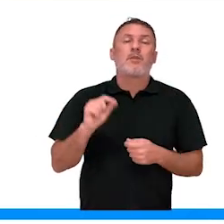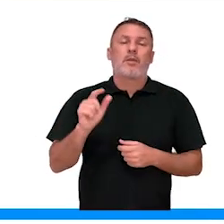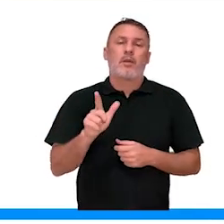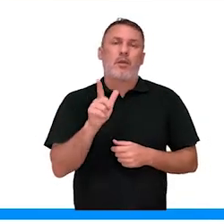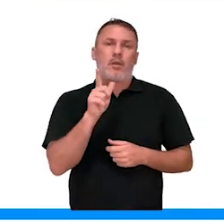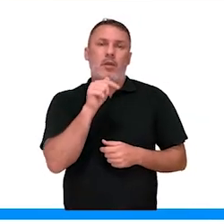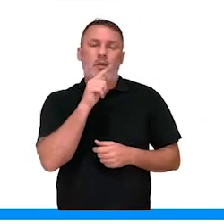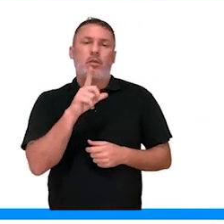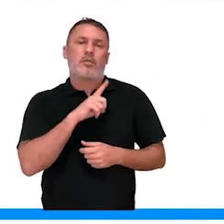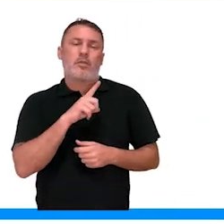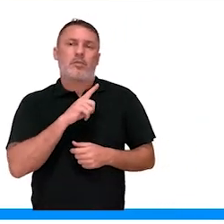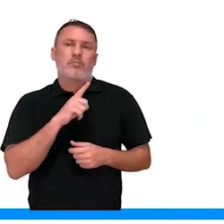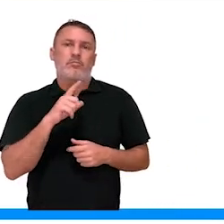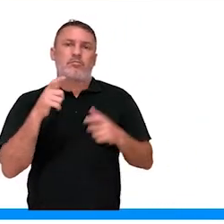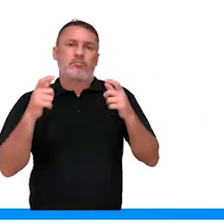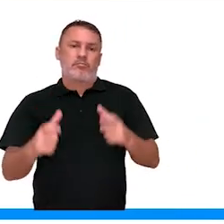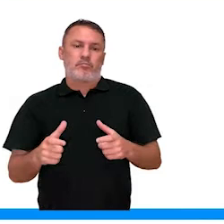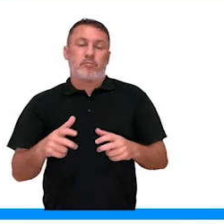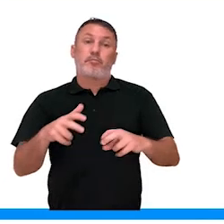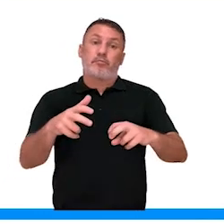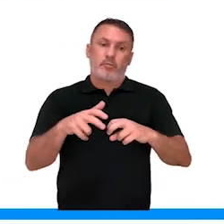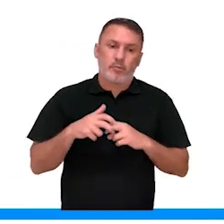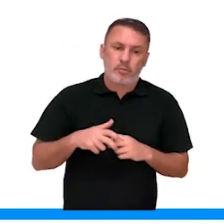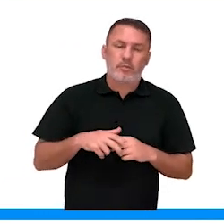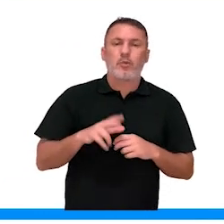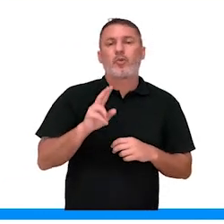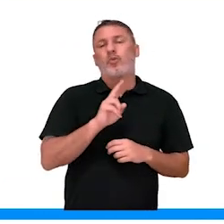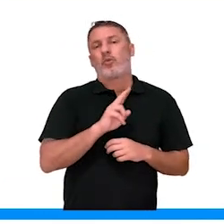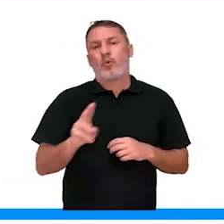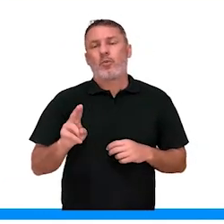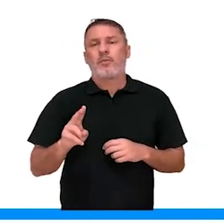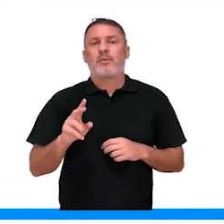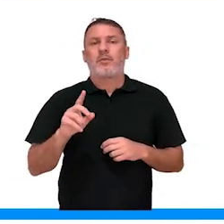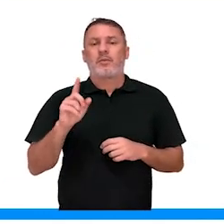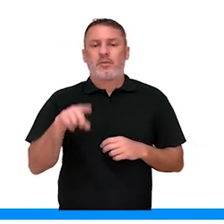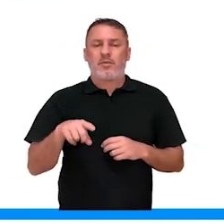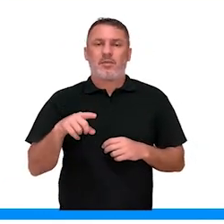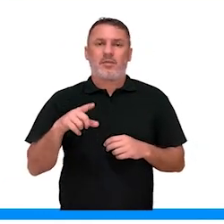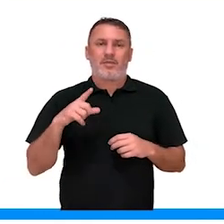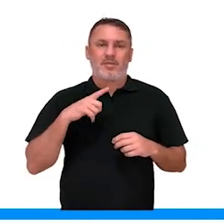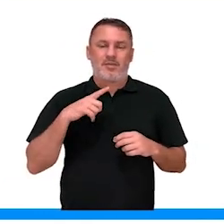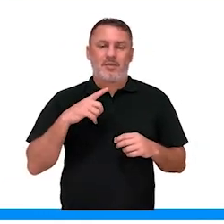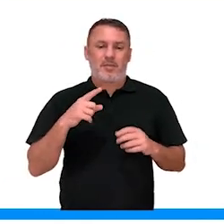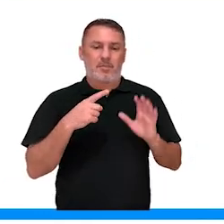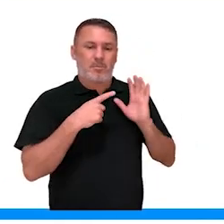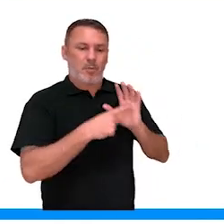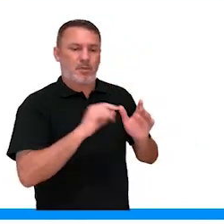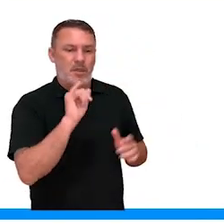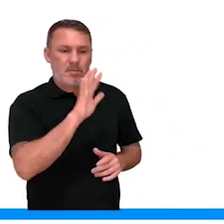que a água esteja presente. Por isso que o nome dessa reação, como está